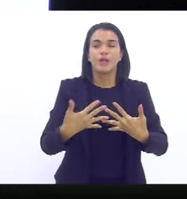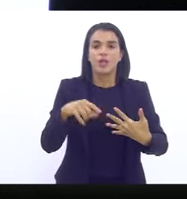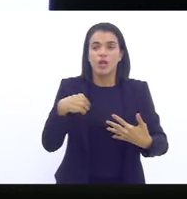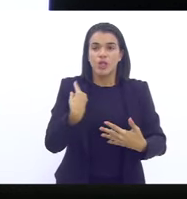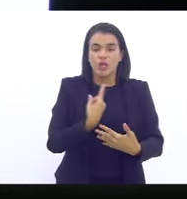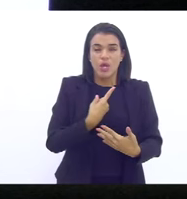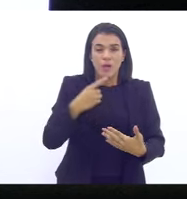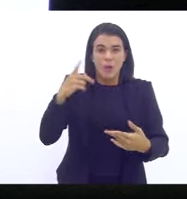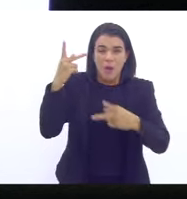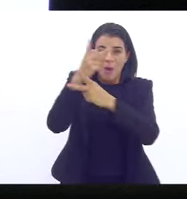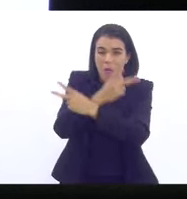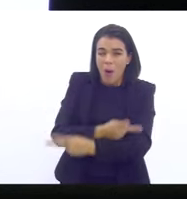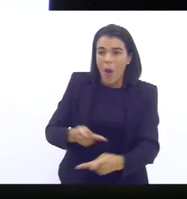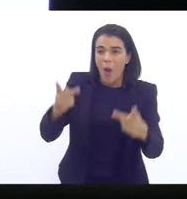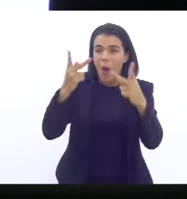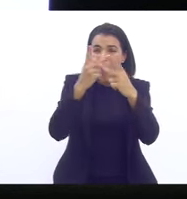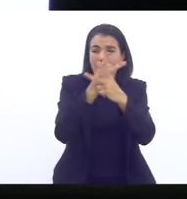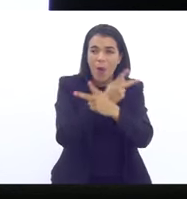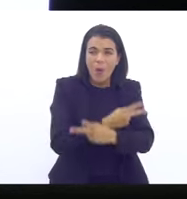enfrentamos ventos